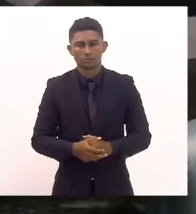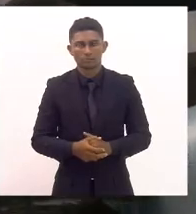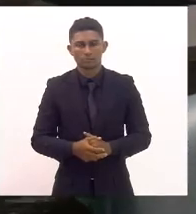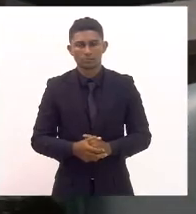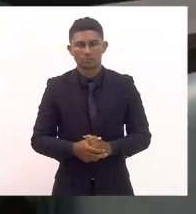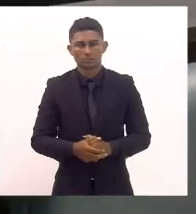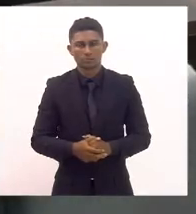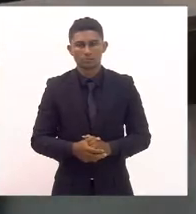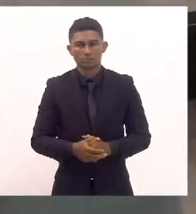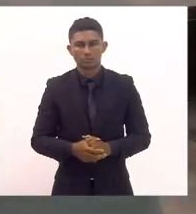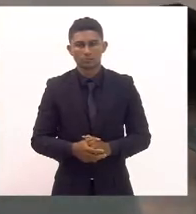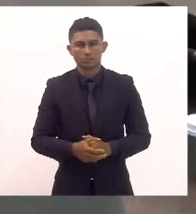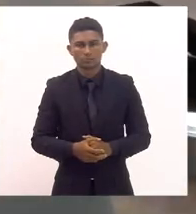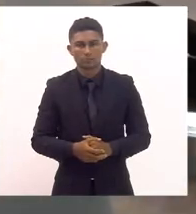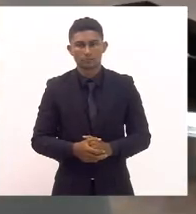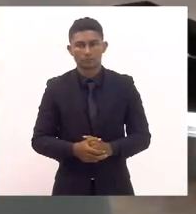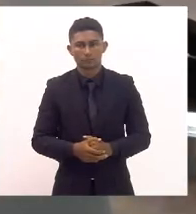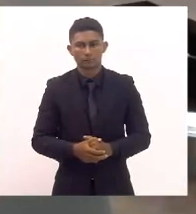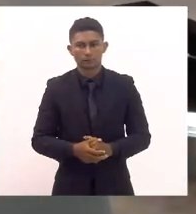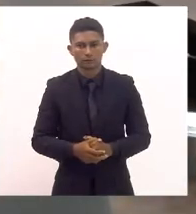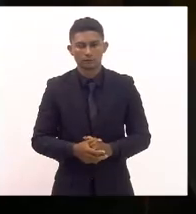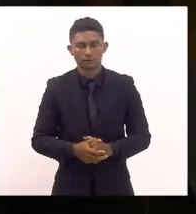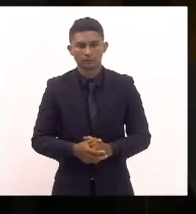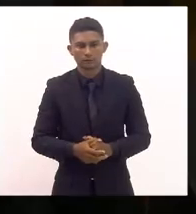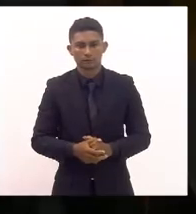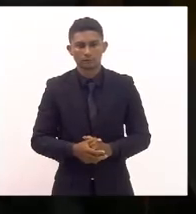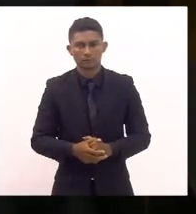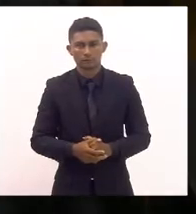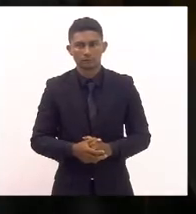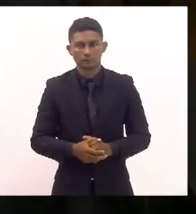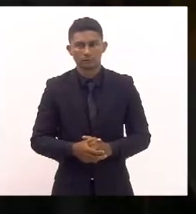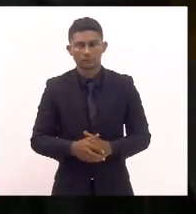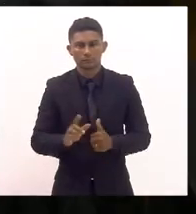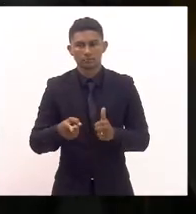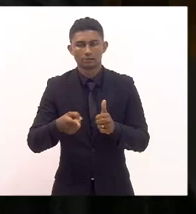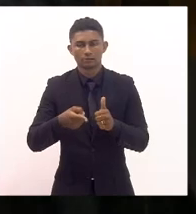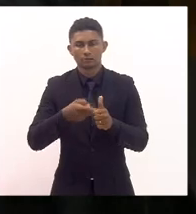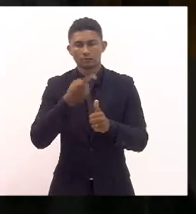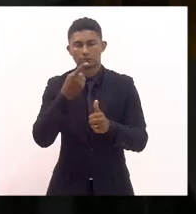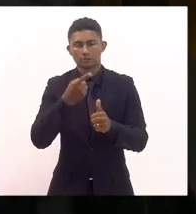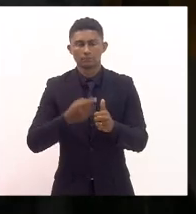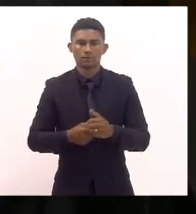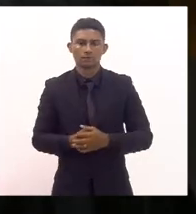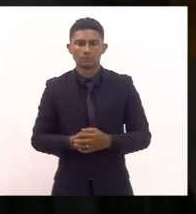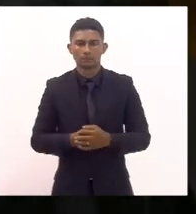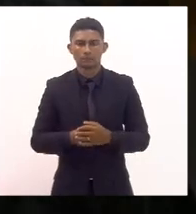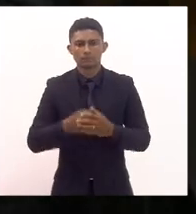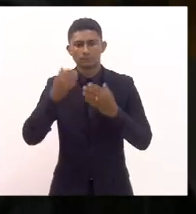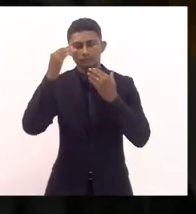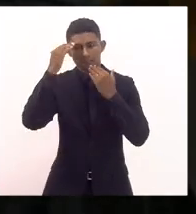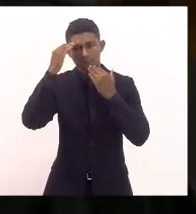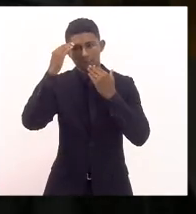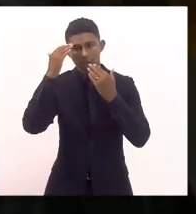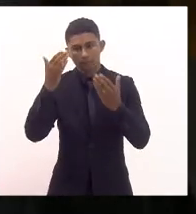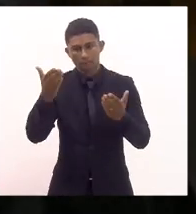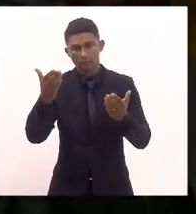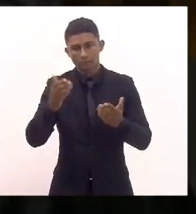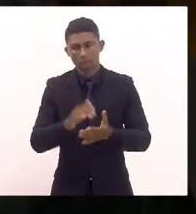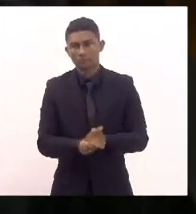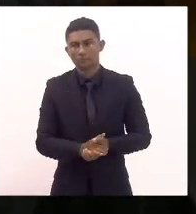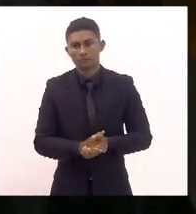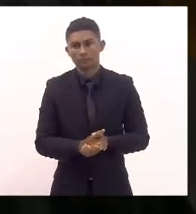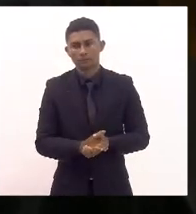é Bom primeiramente a agradecer